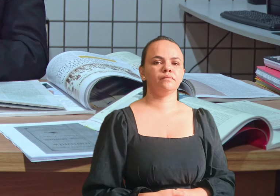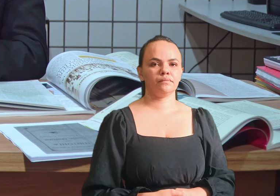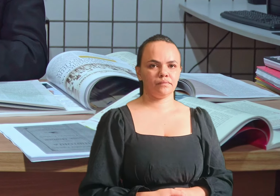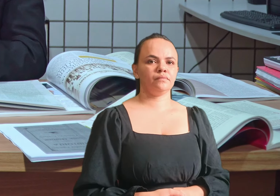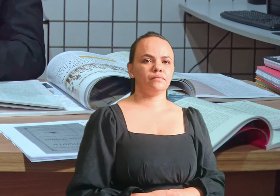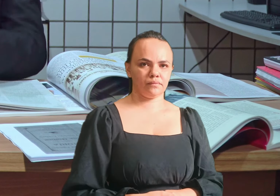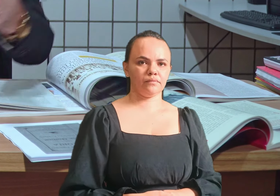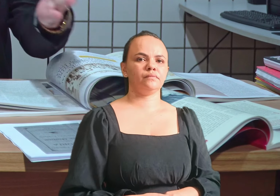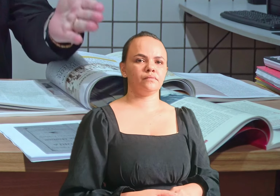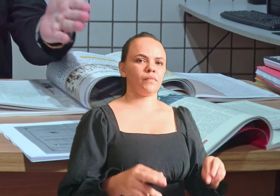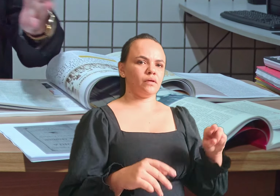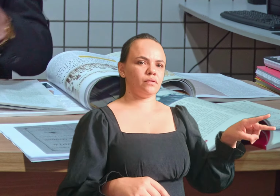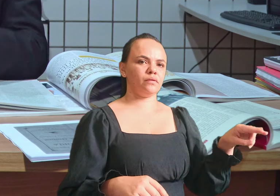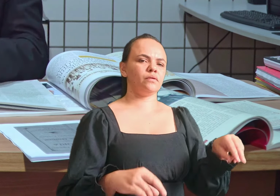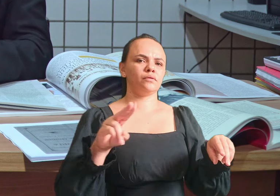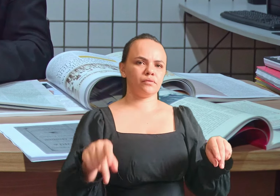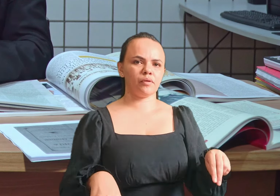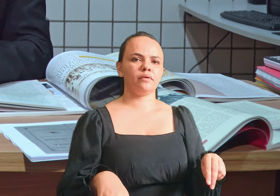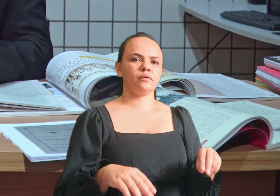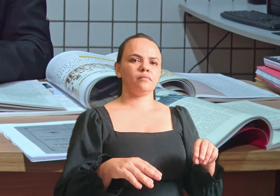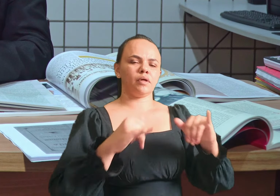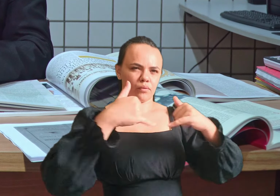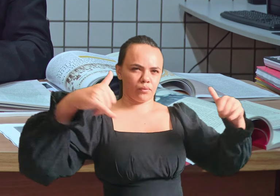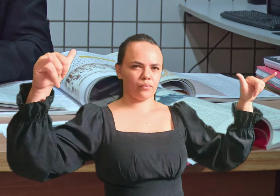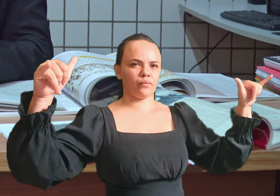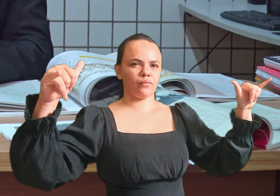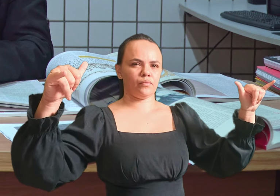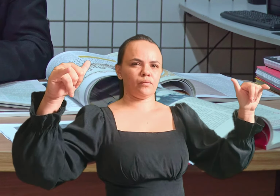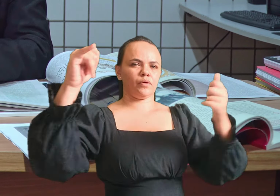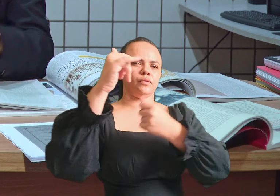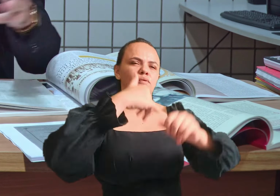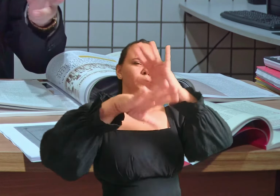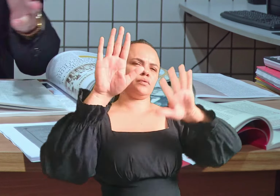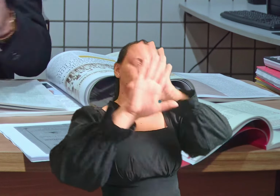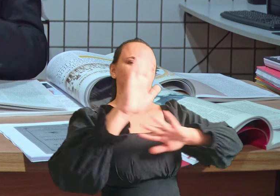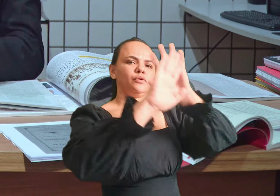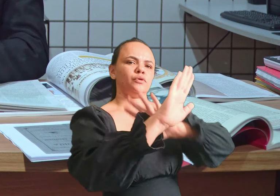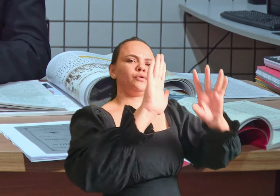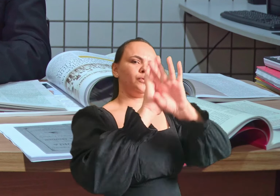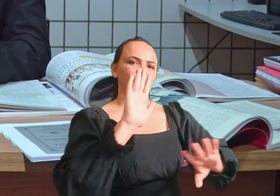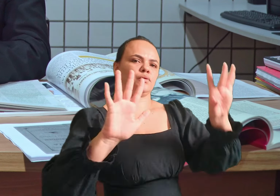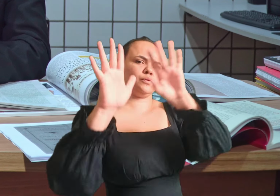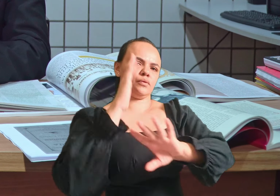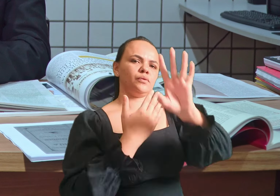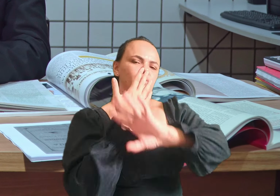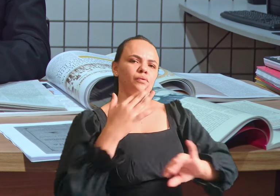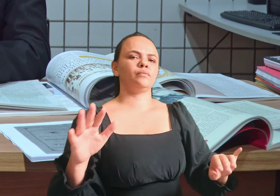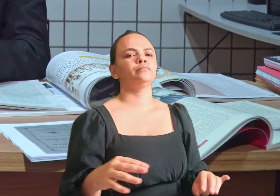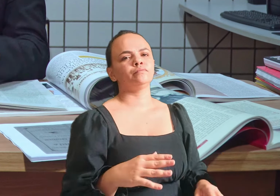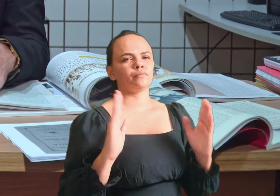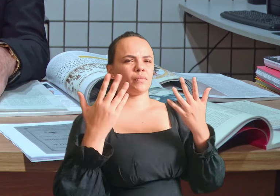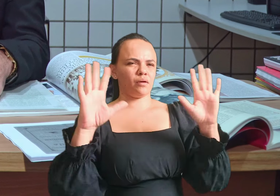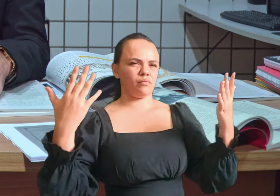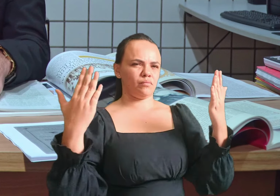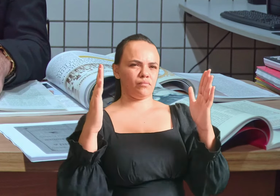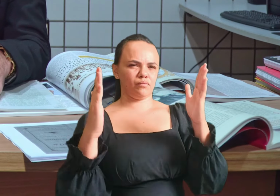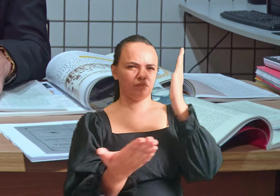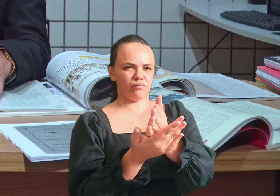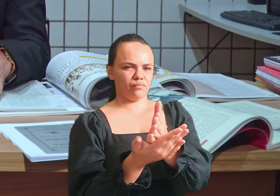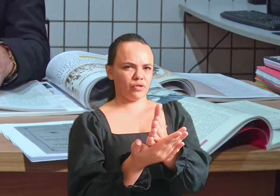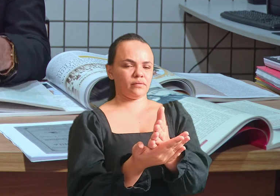outro irmão corria o telegrama E no meio aonde está mais ou menos ali na praça de Zé